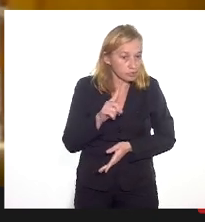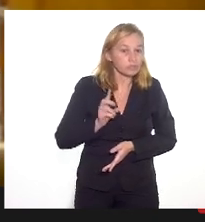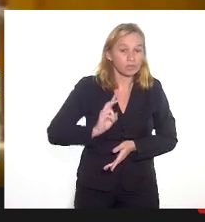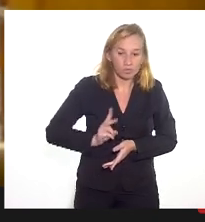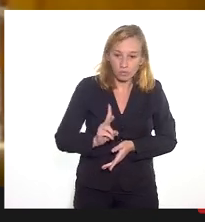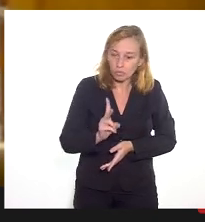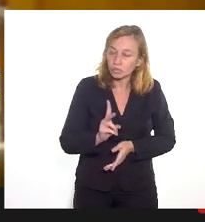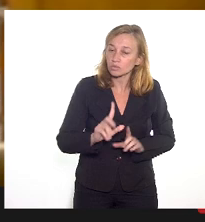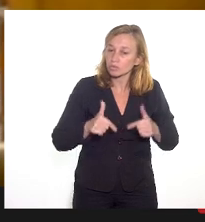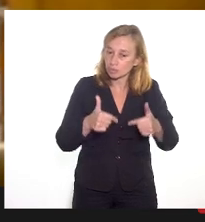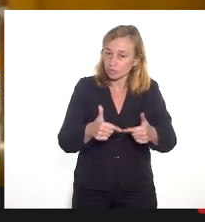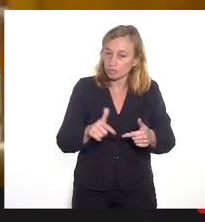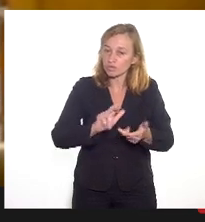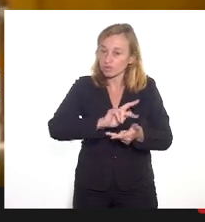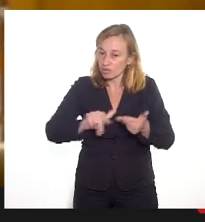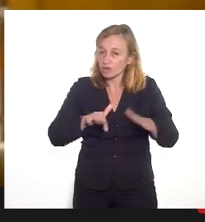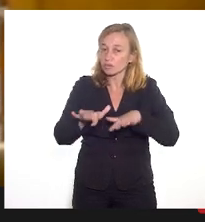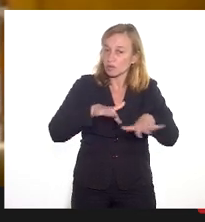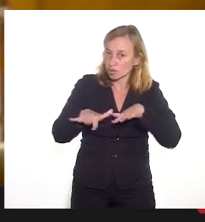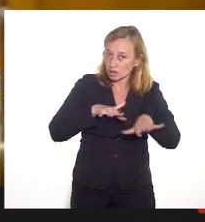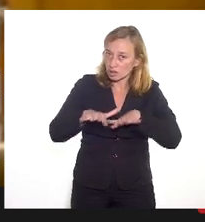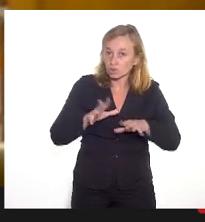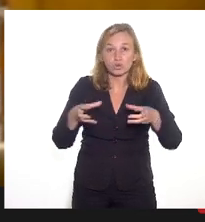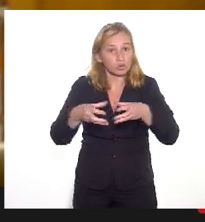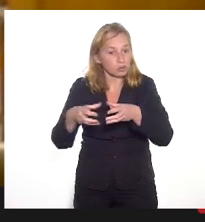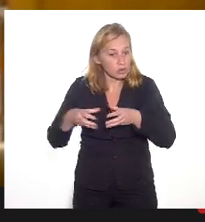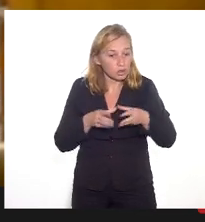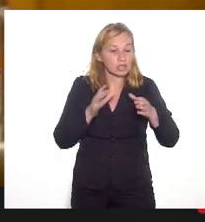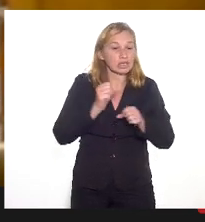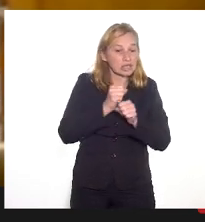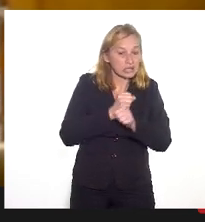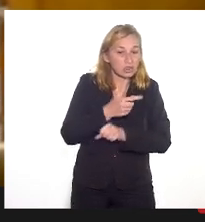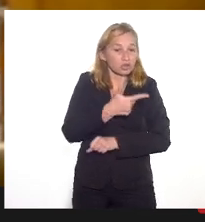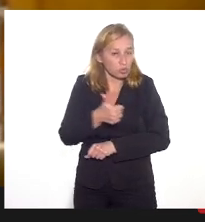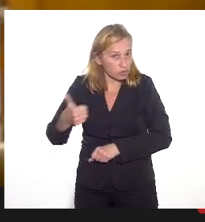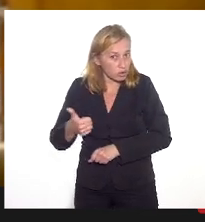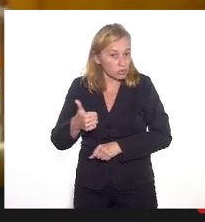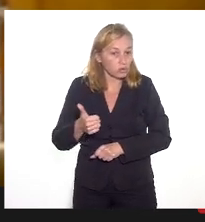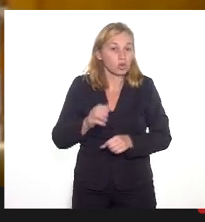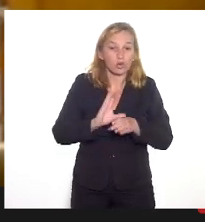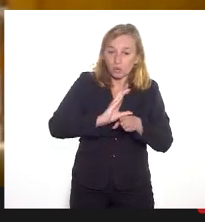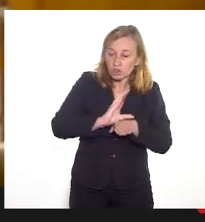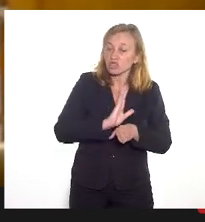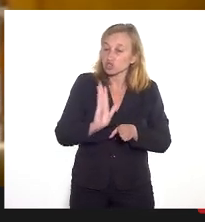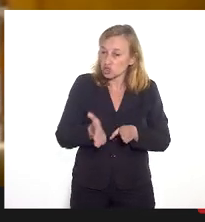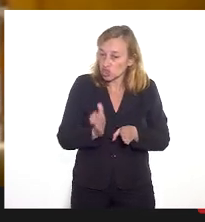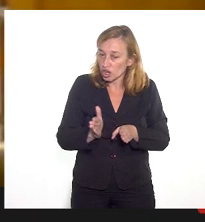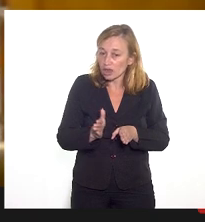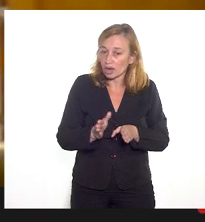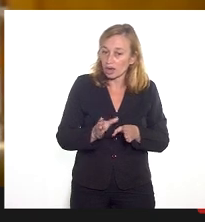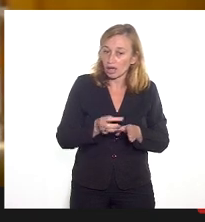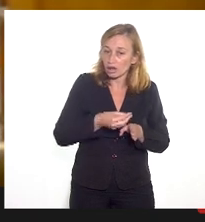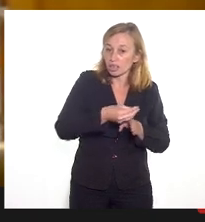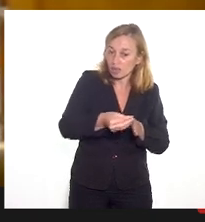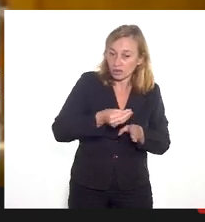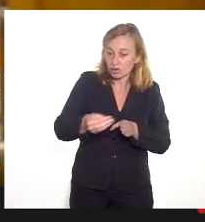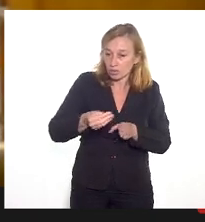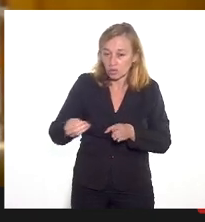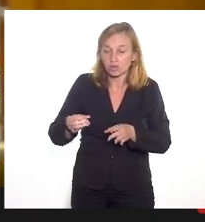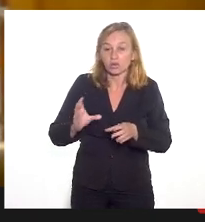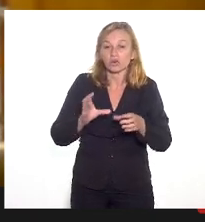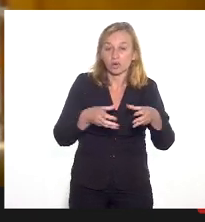circulando, já houve várias movimentações para as comissões, esse ano mesmo, 2021, o Conselho já passou por uma das comissões da Alerj, então